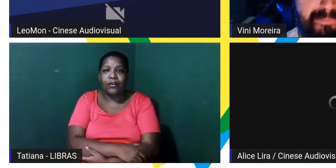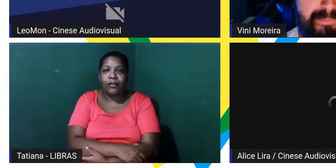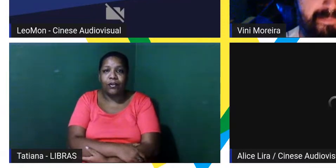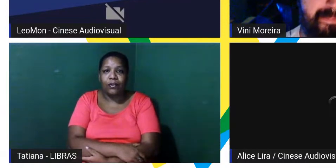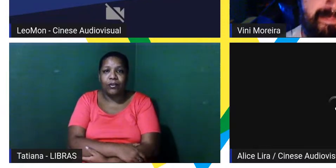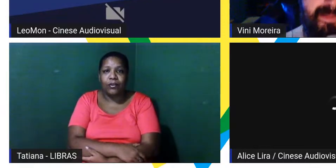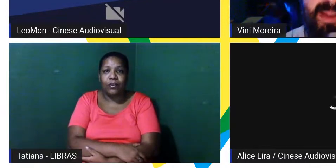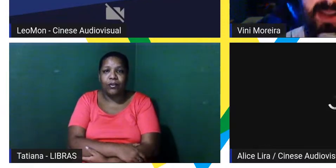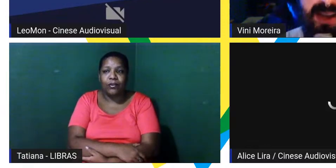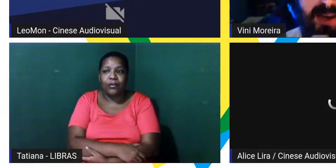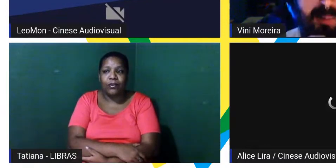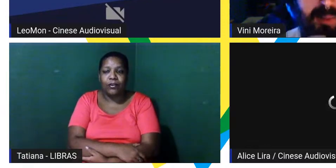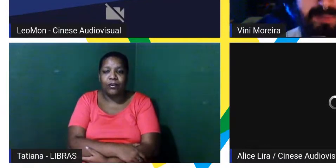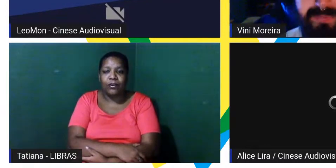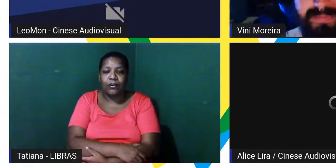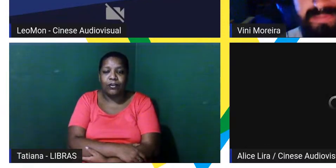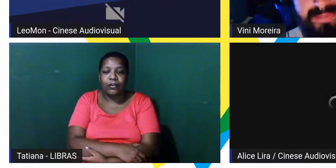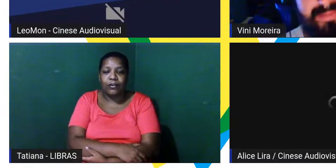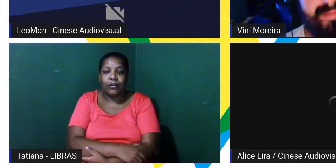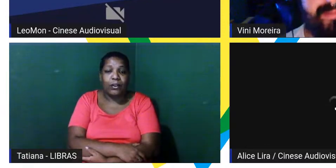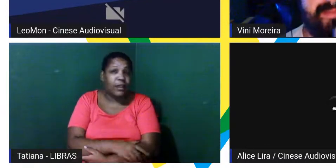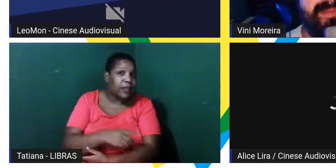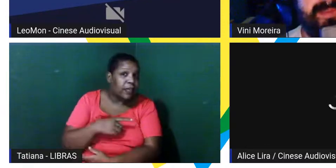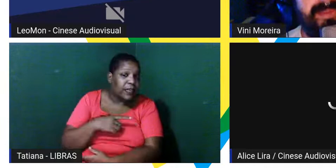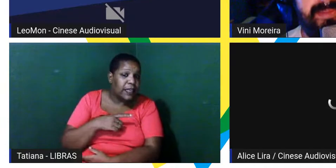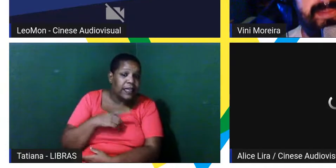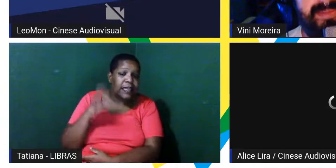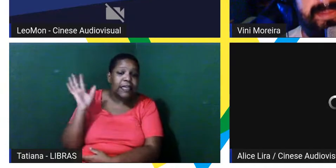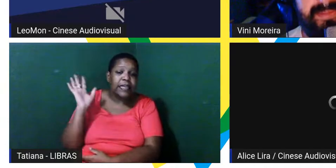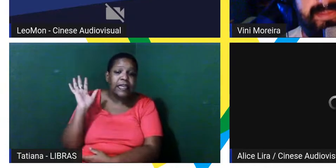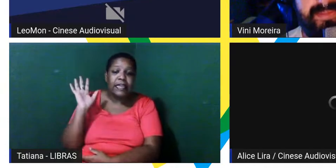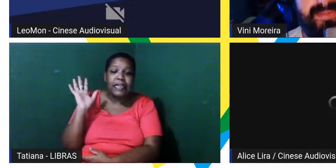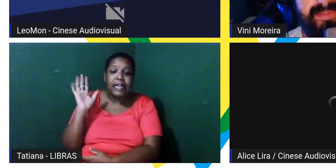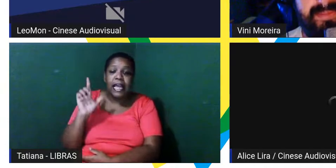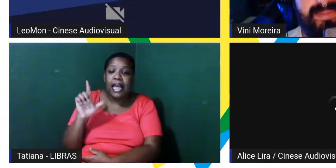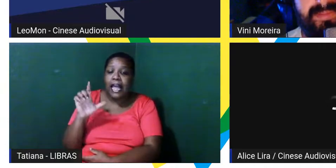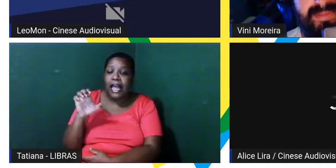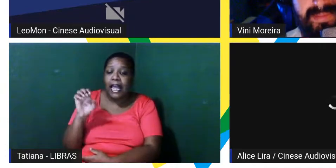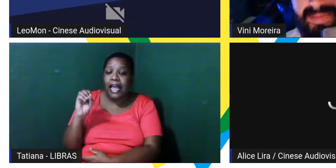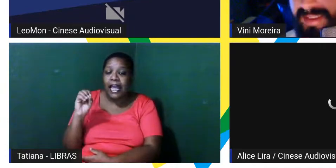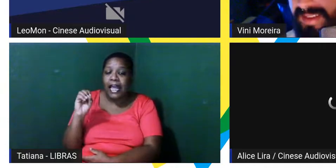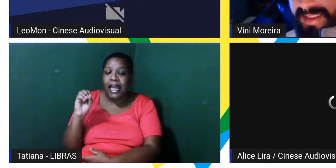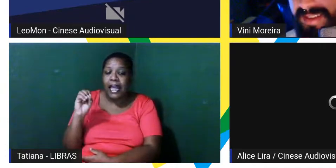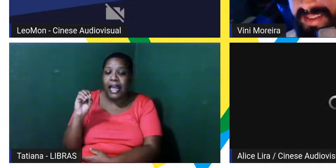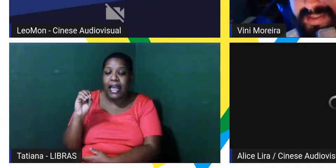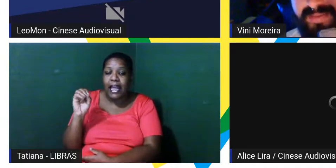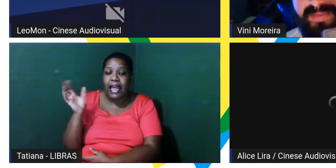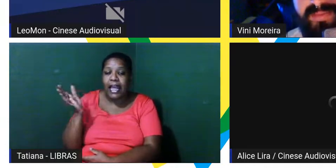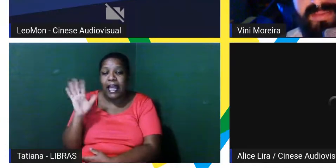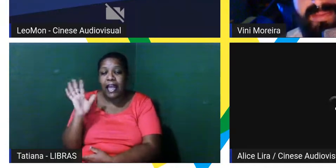o Léo Monte Oi e aí